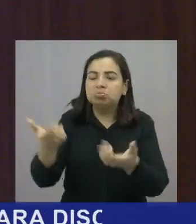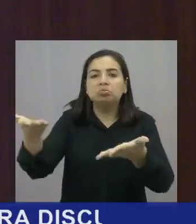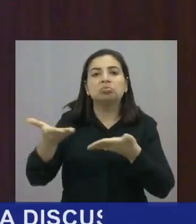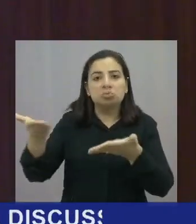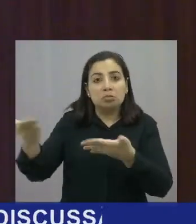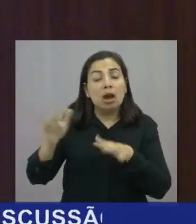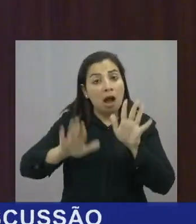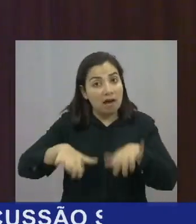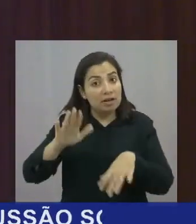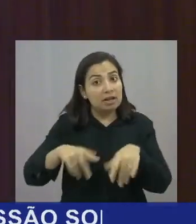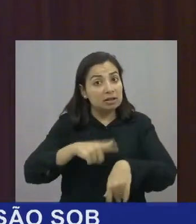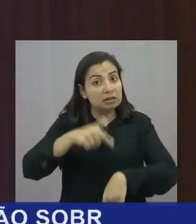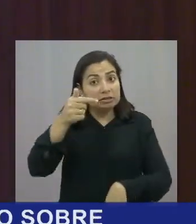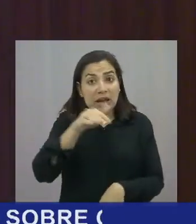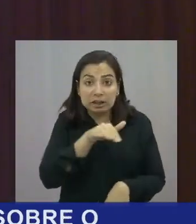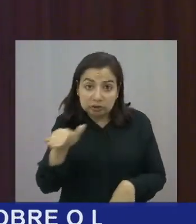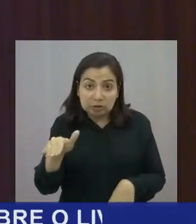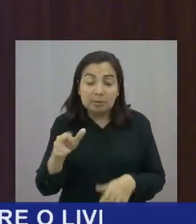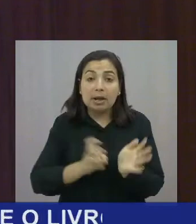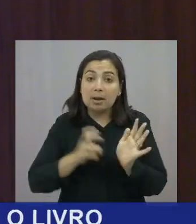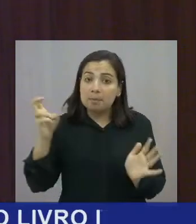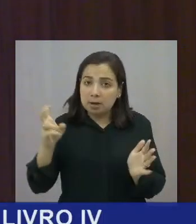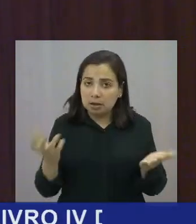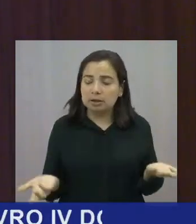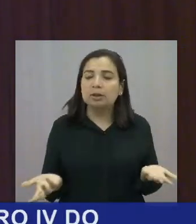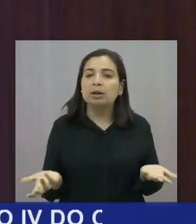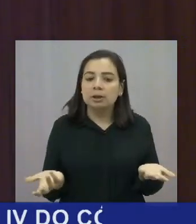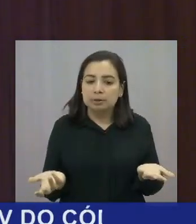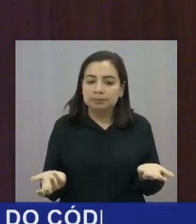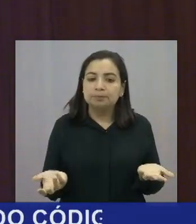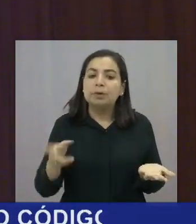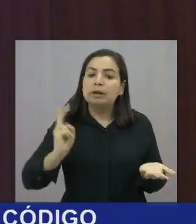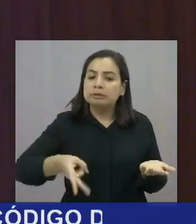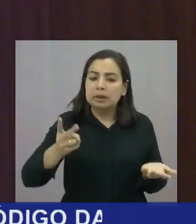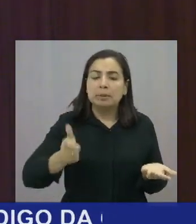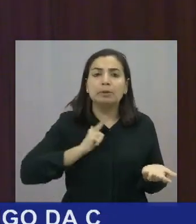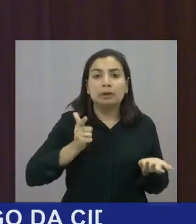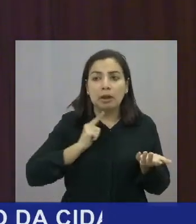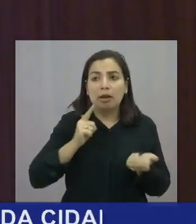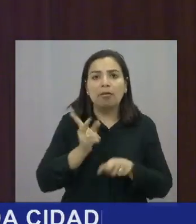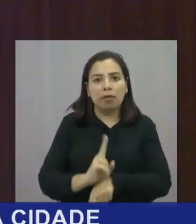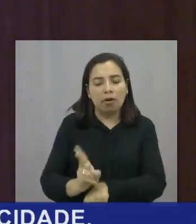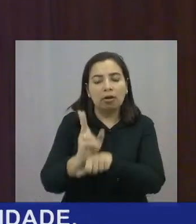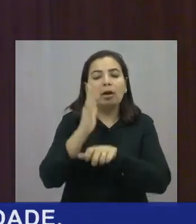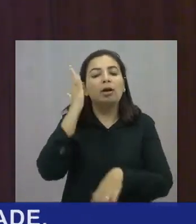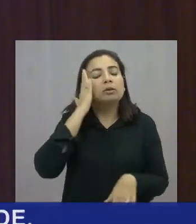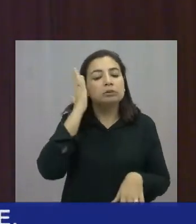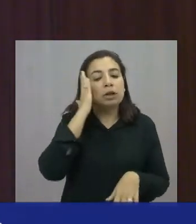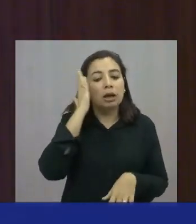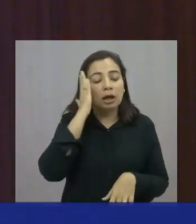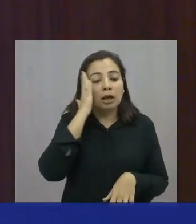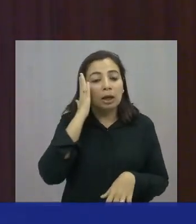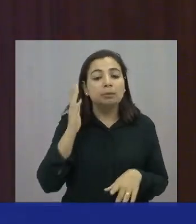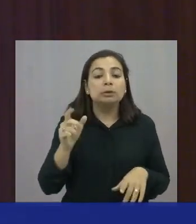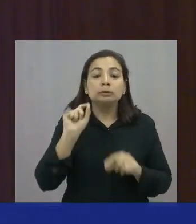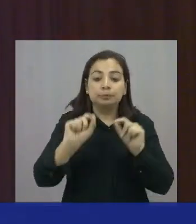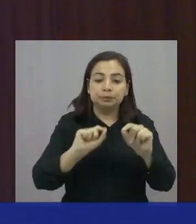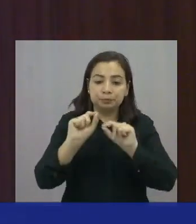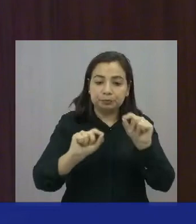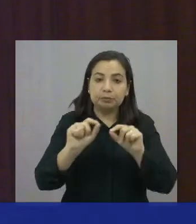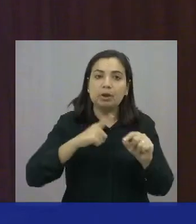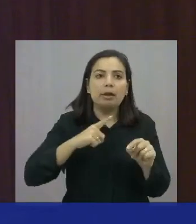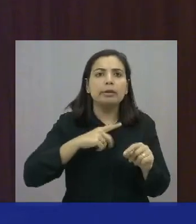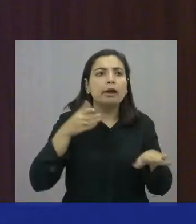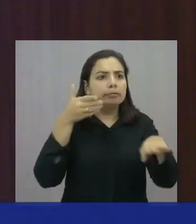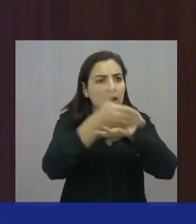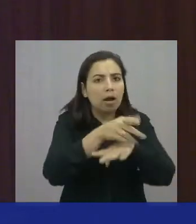manhã, a gente chega lá com a assessora dele, com a Mércia, que entende muito de fiscalização, para trocar algumas